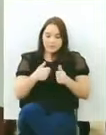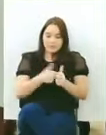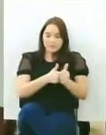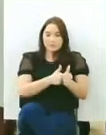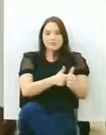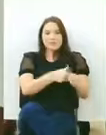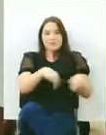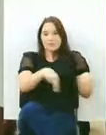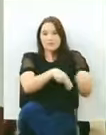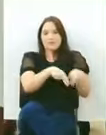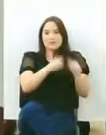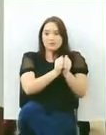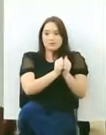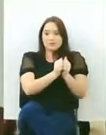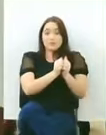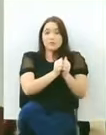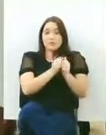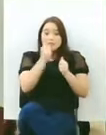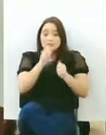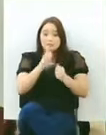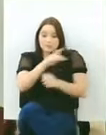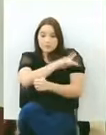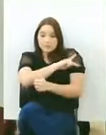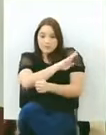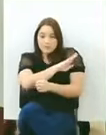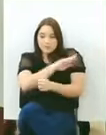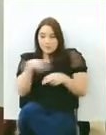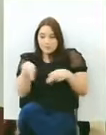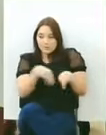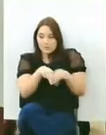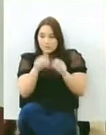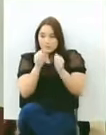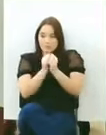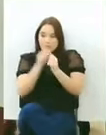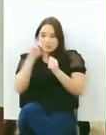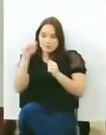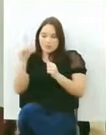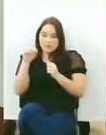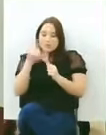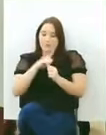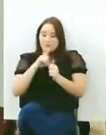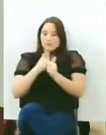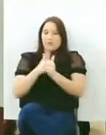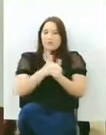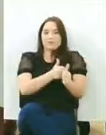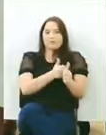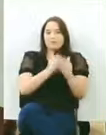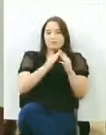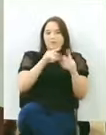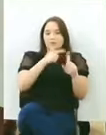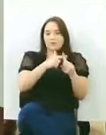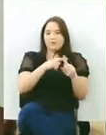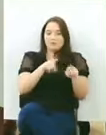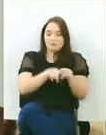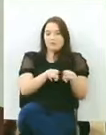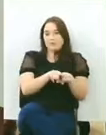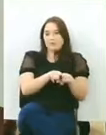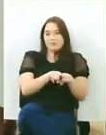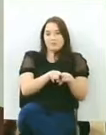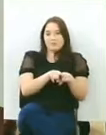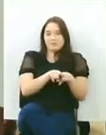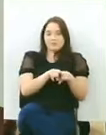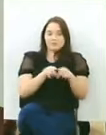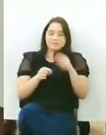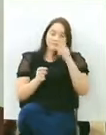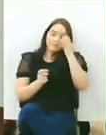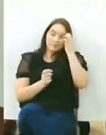Jesus. Se os presbíteros da igreja andam com Jesus, eles conduzirão a igreja a andar